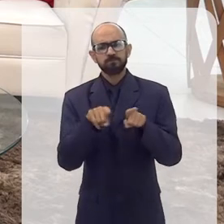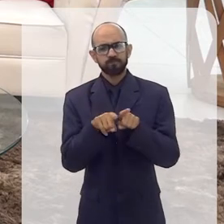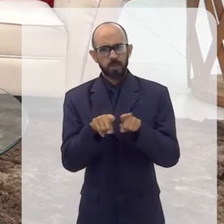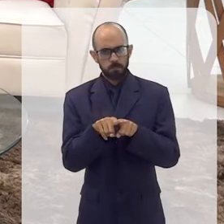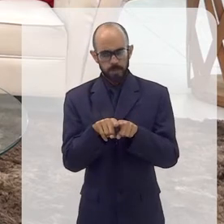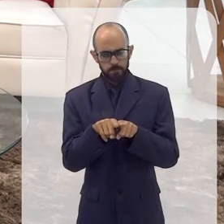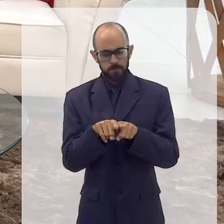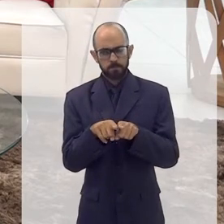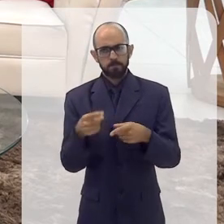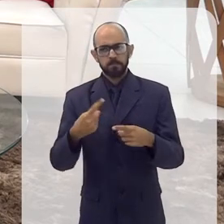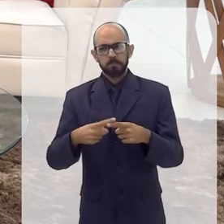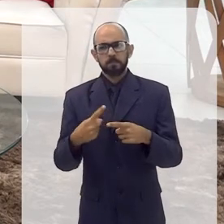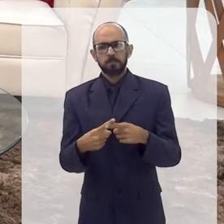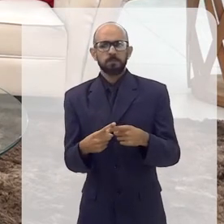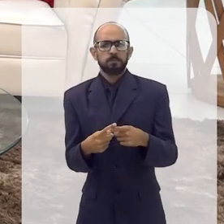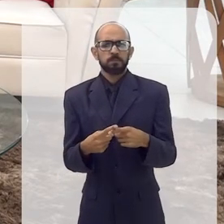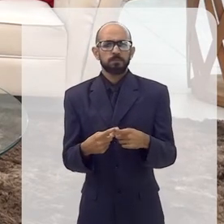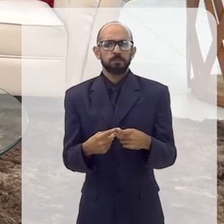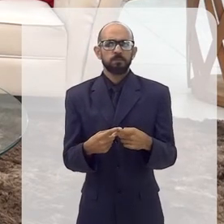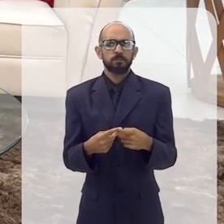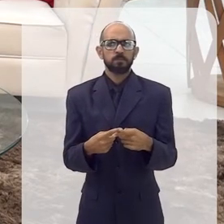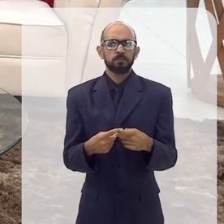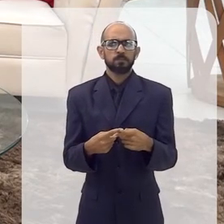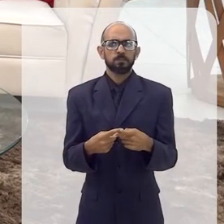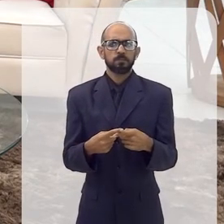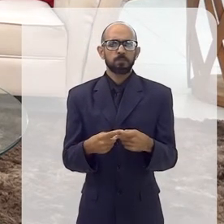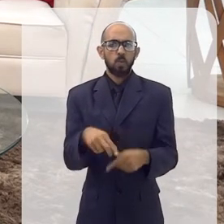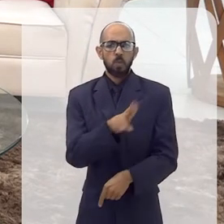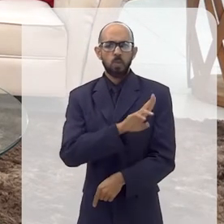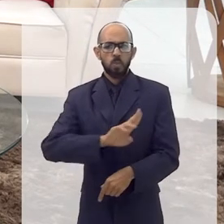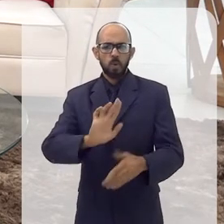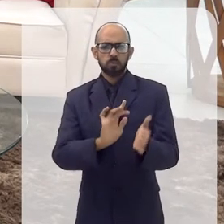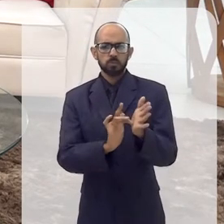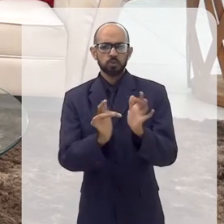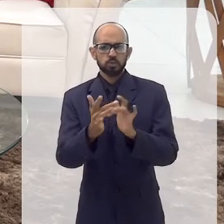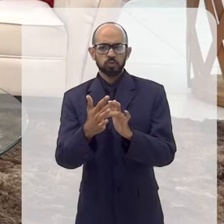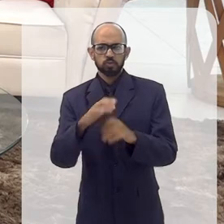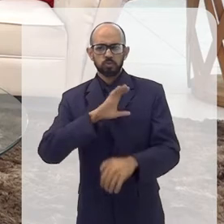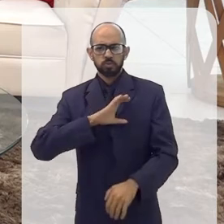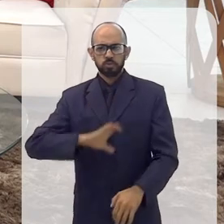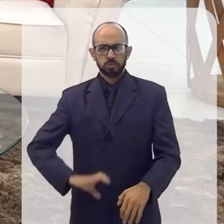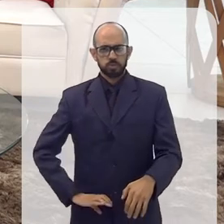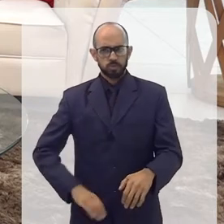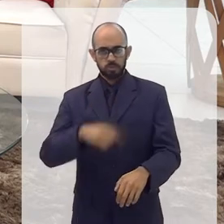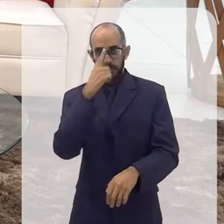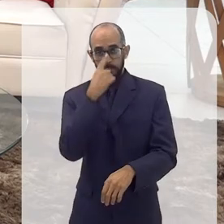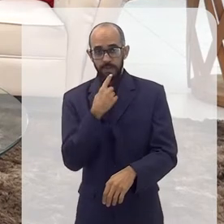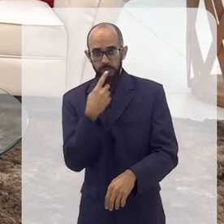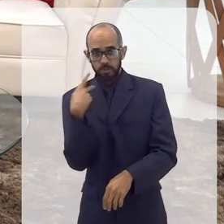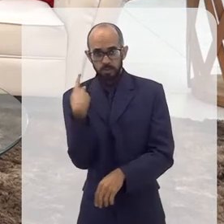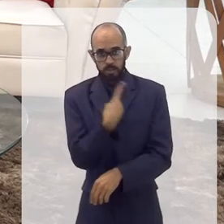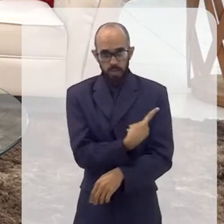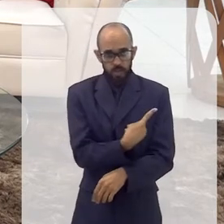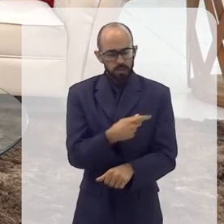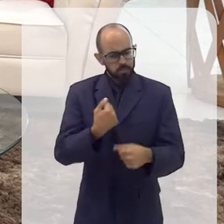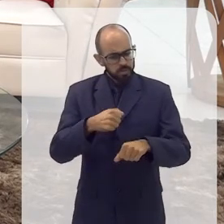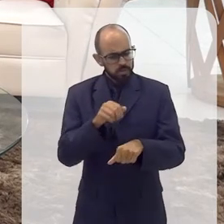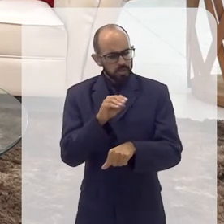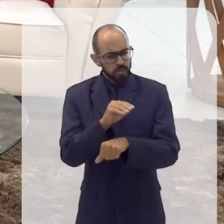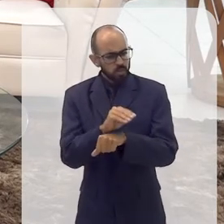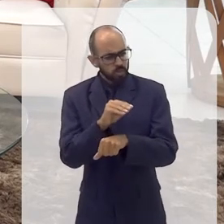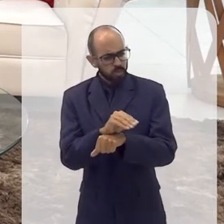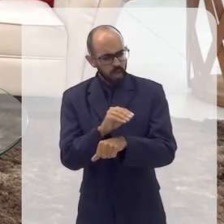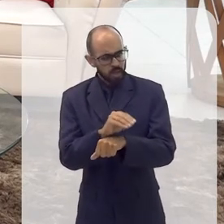tristeza, porque o nome de Jesus Cristo e a imagem dele precisa